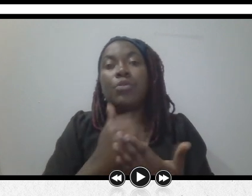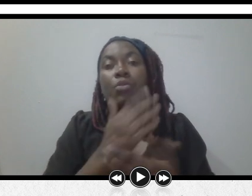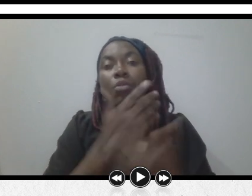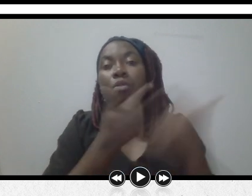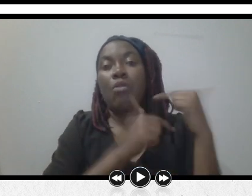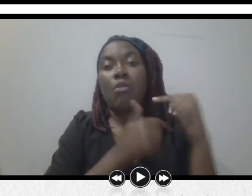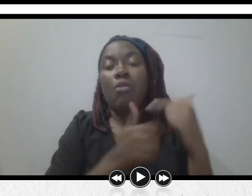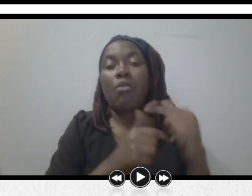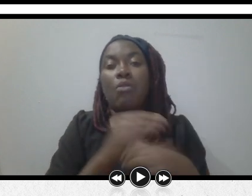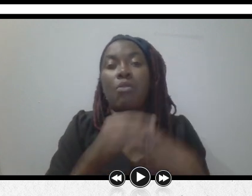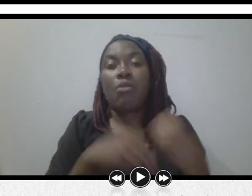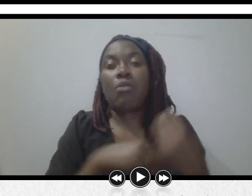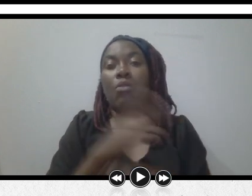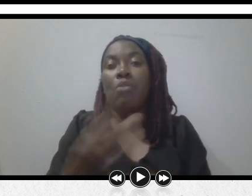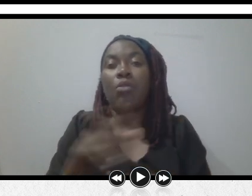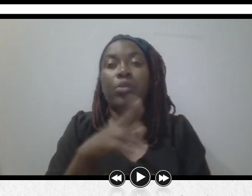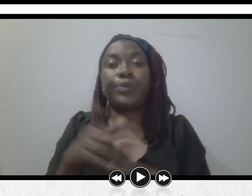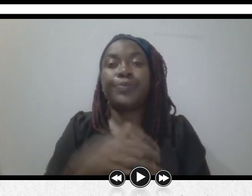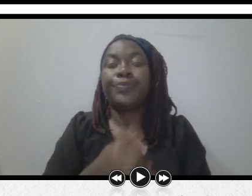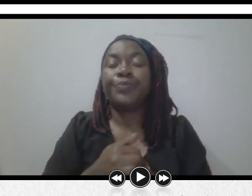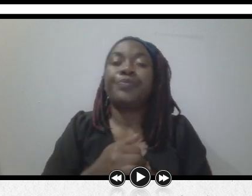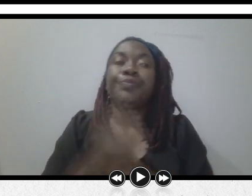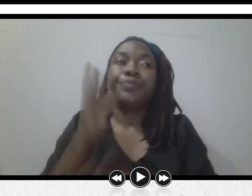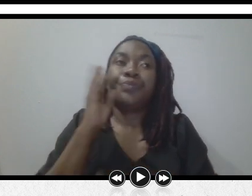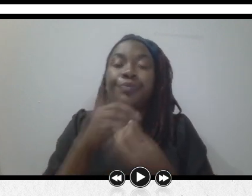seja, né, uma mistura realmente de resíduos.